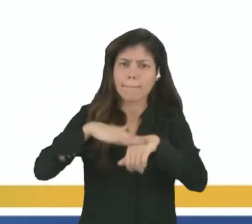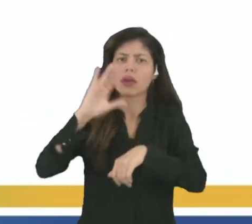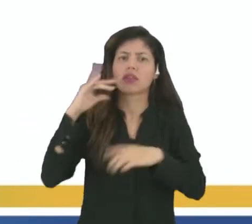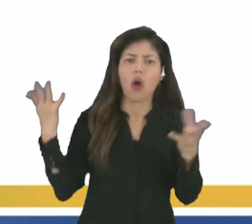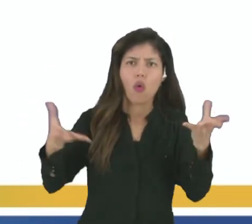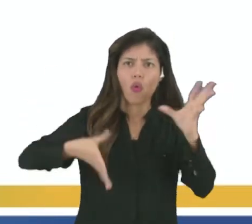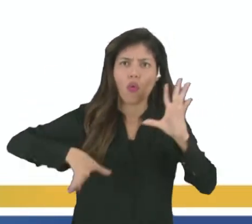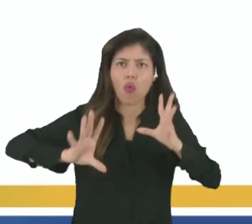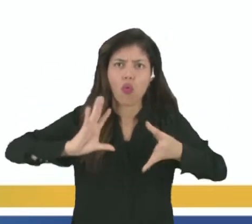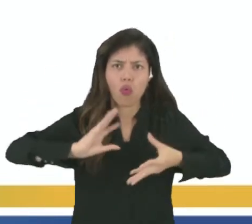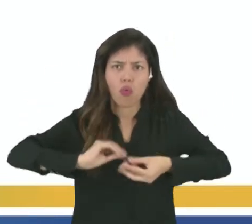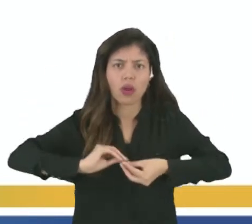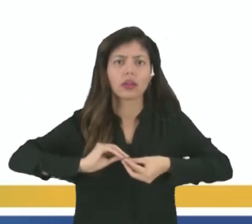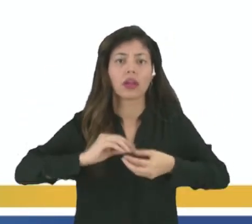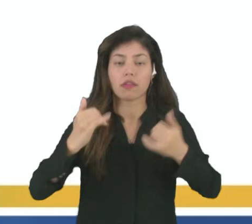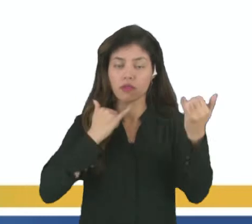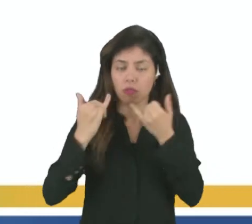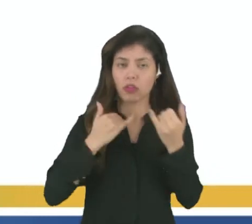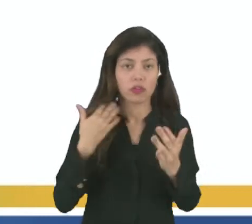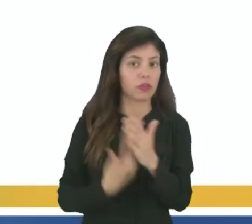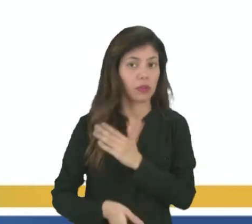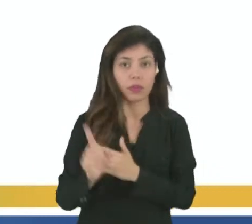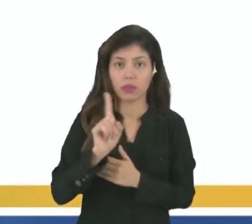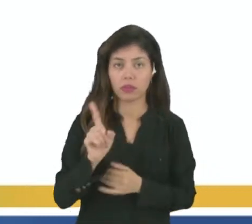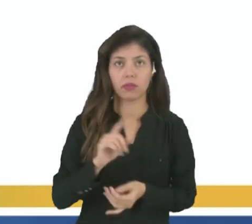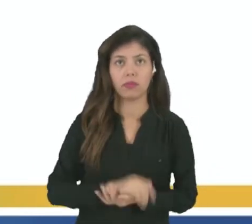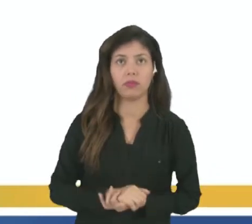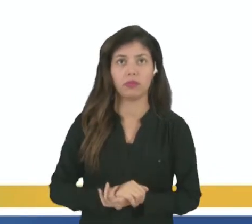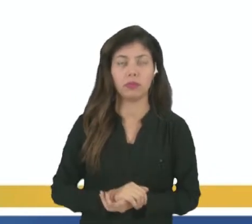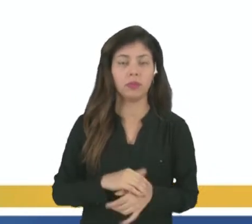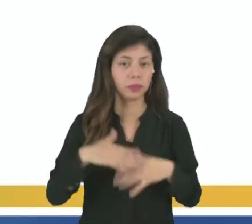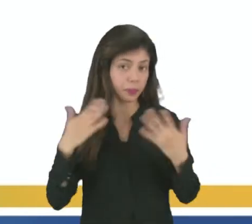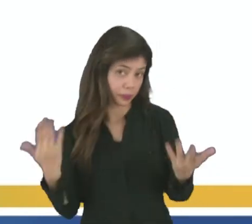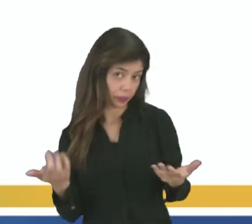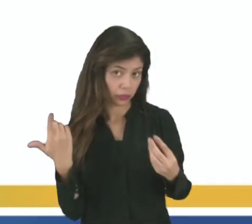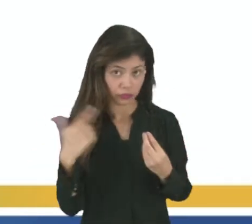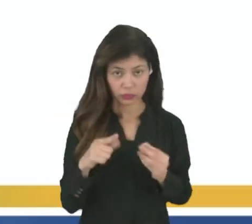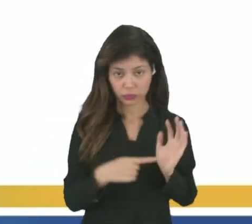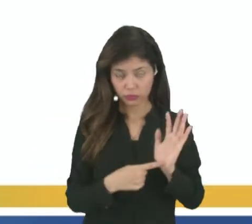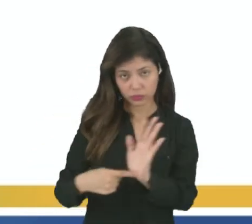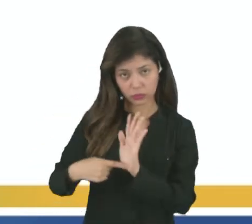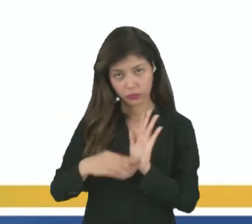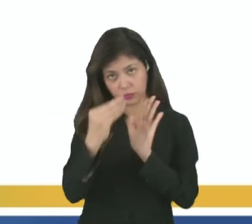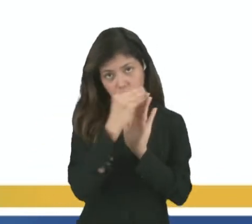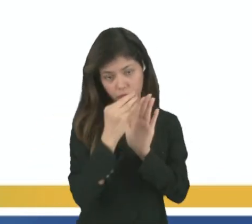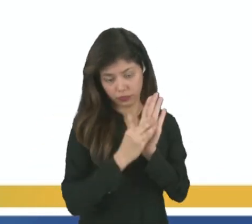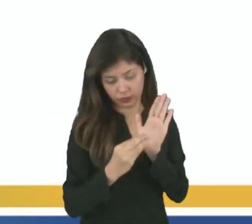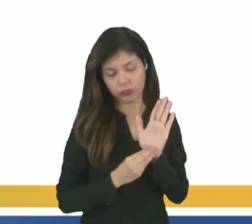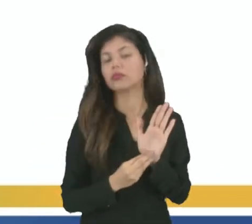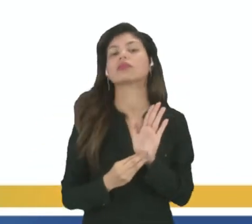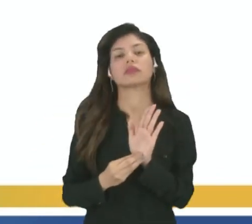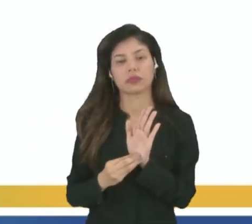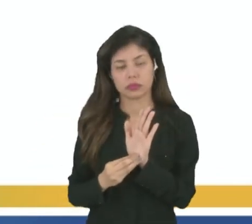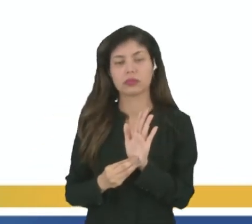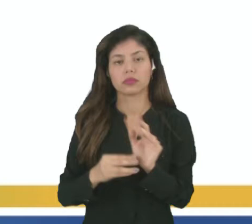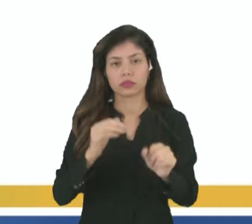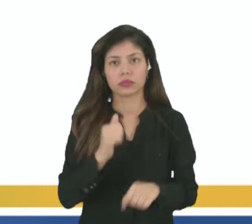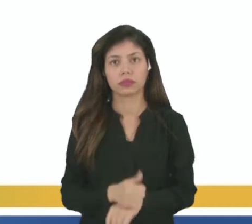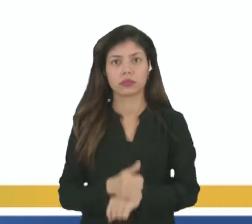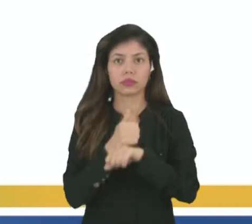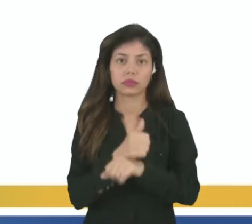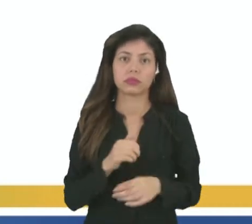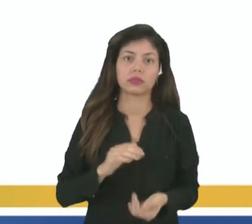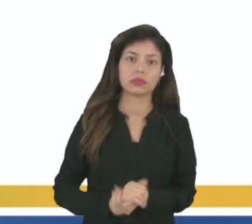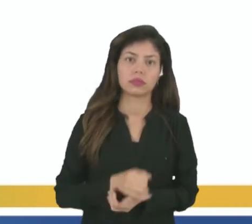não perde o caráter informativo. Entretanto, não apresenta dados qualitativos